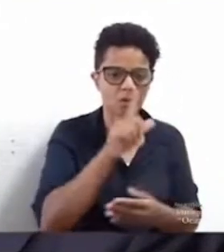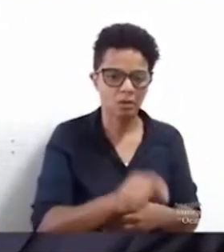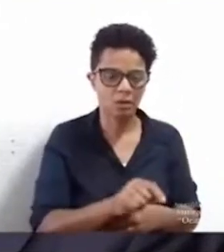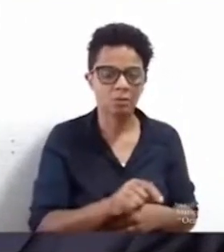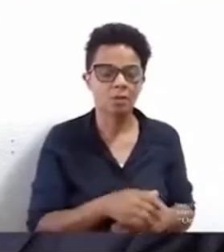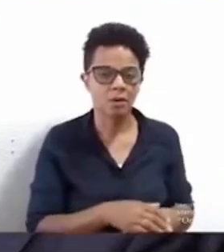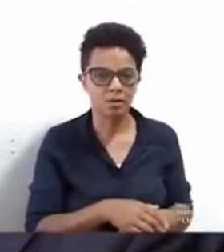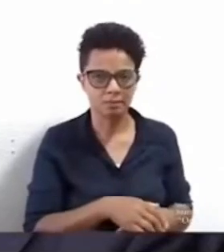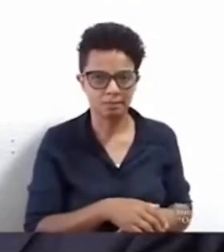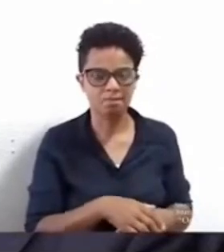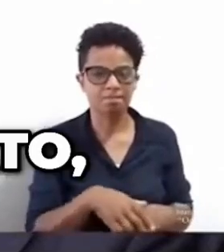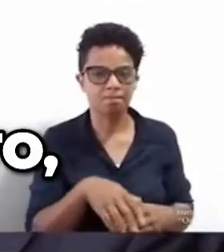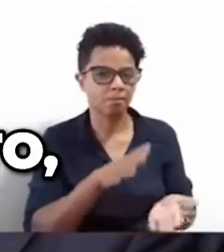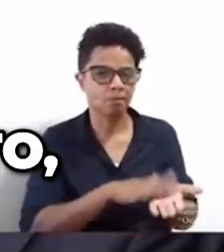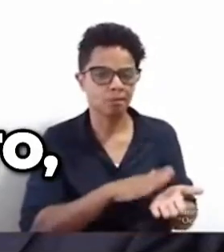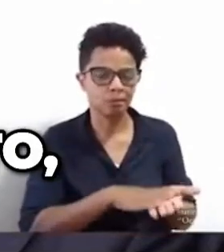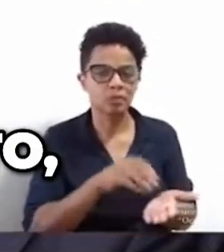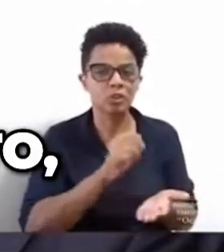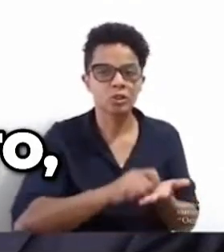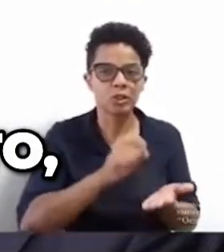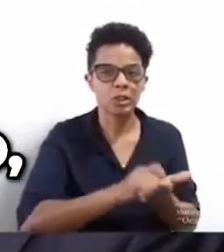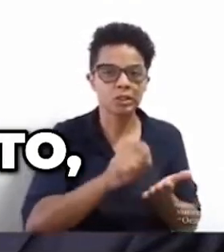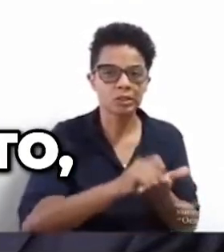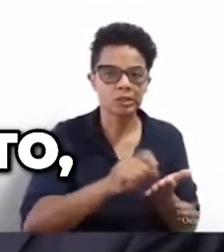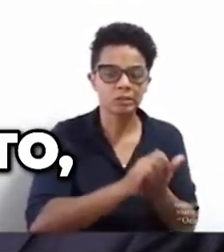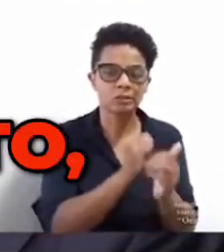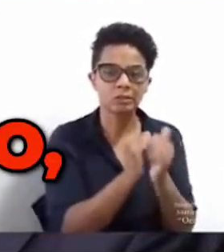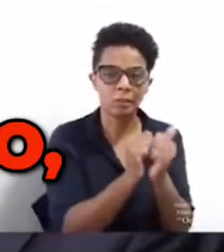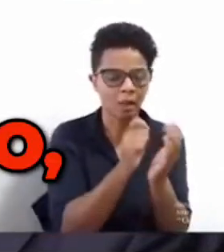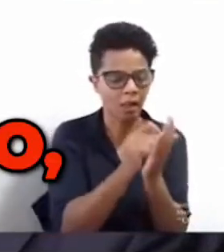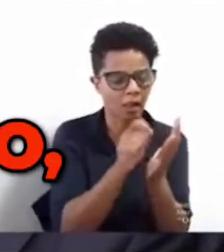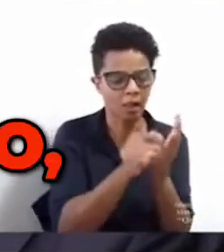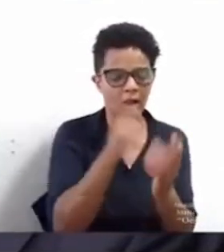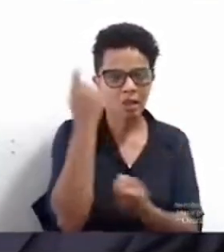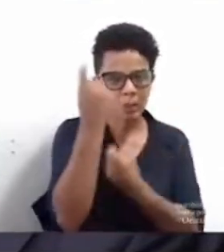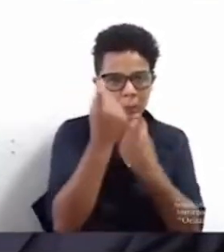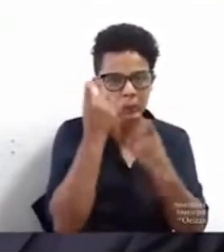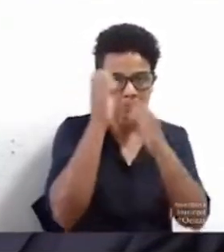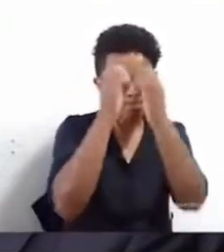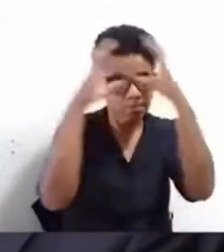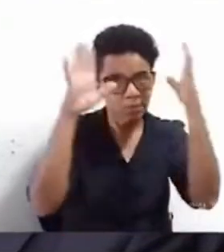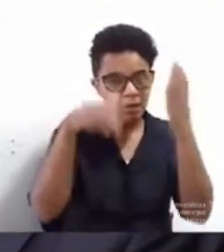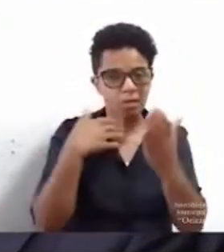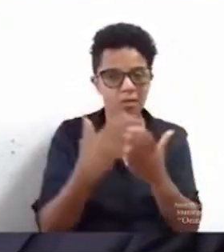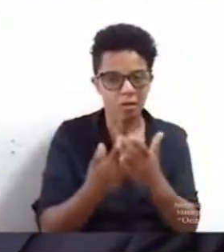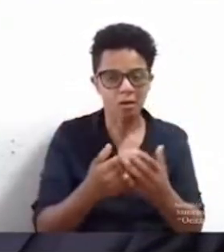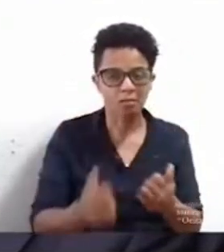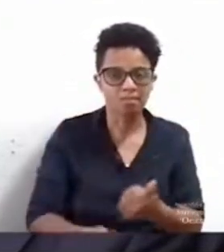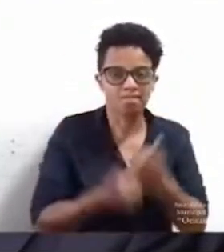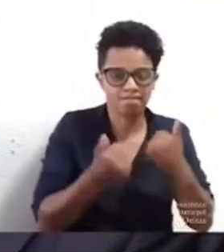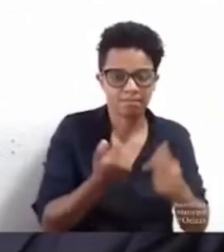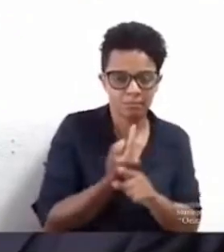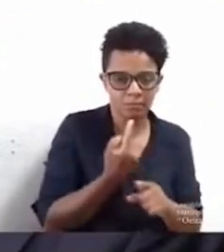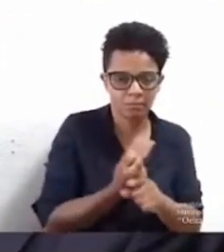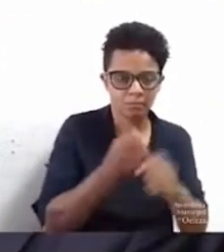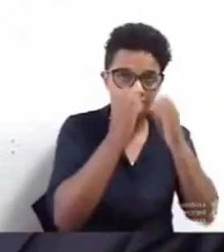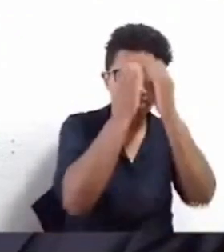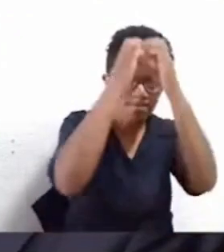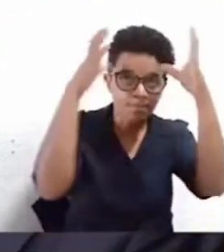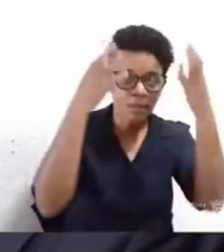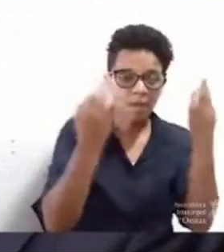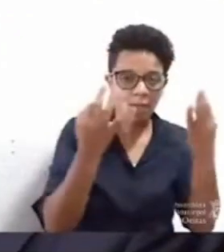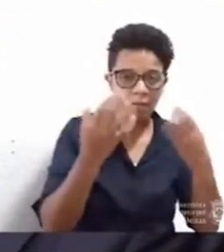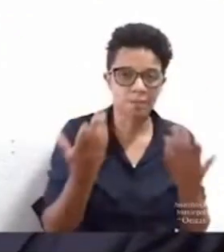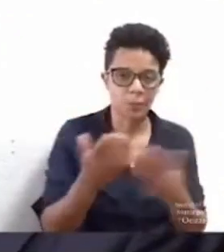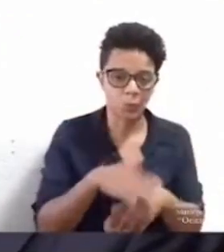que a escrita manual em papel promove o pensamento abstrato, melhora o desempenho em questões conceptuais. Neste